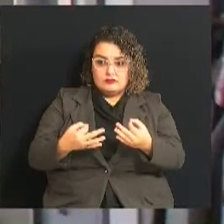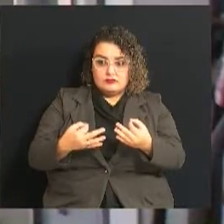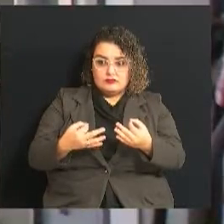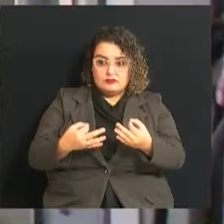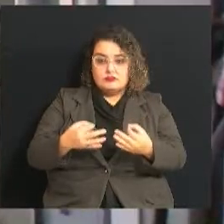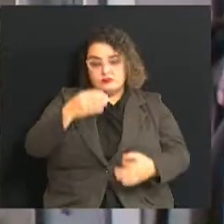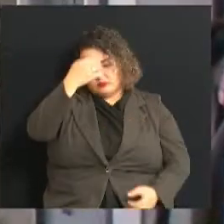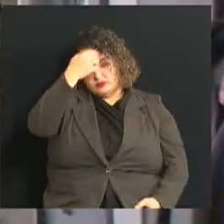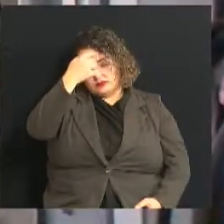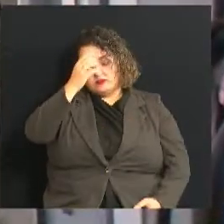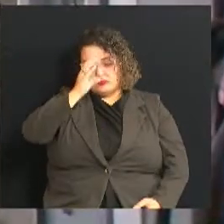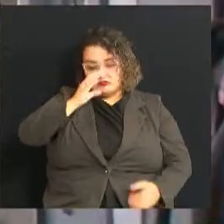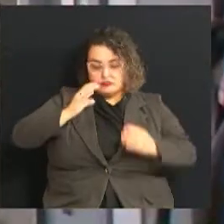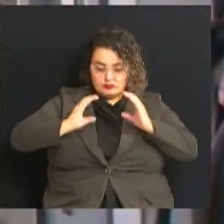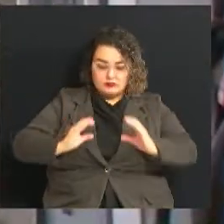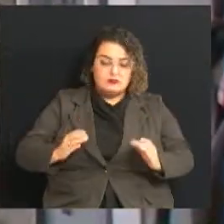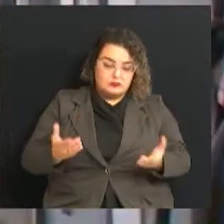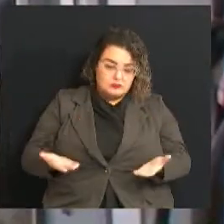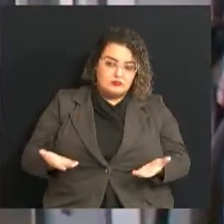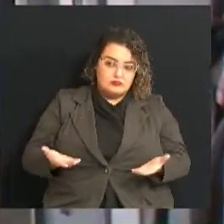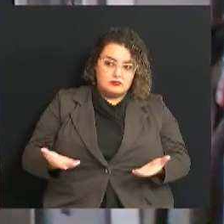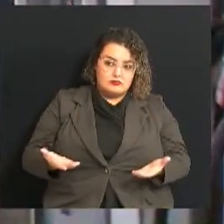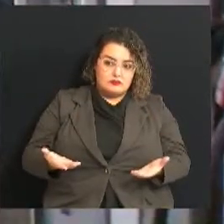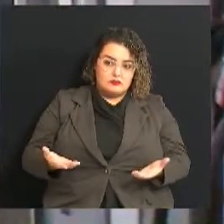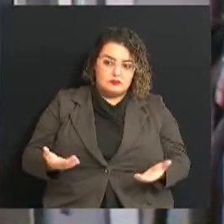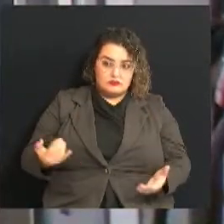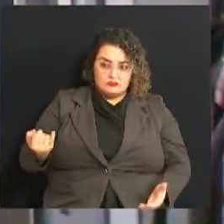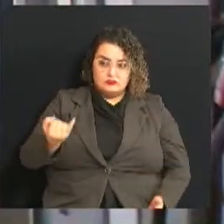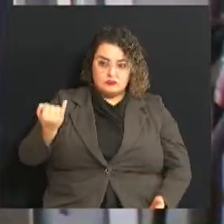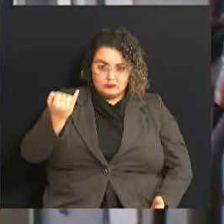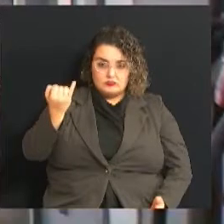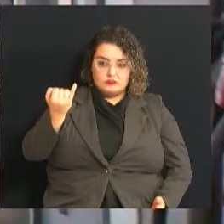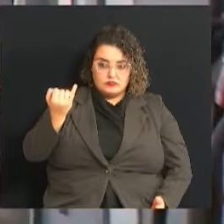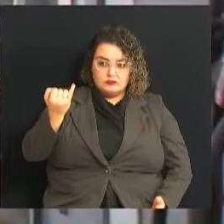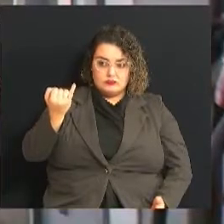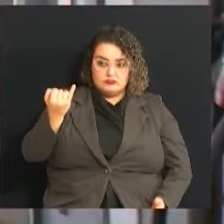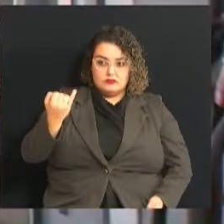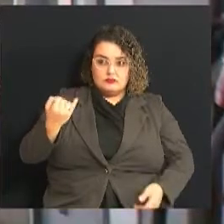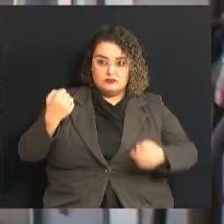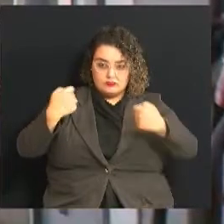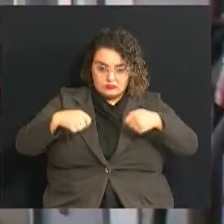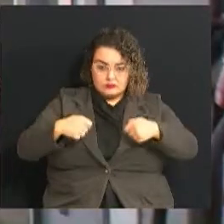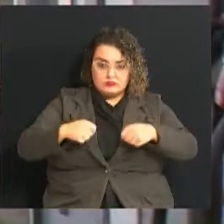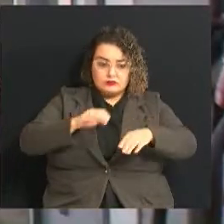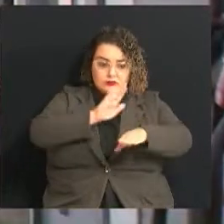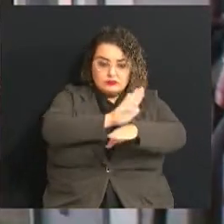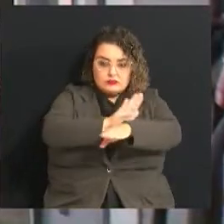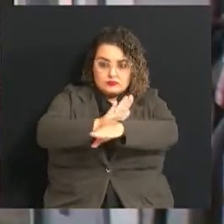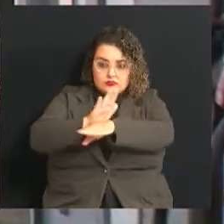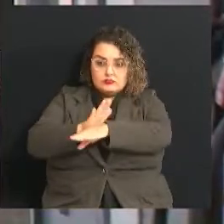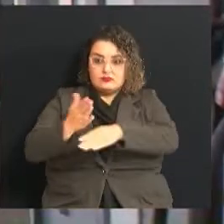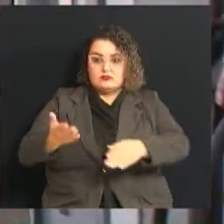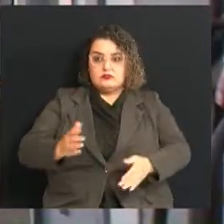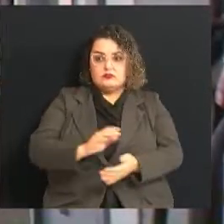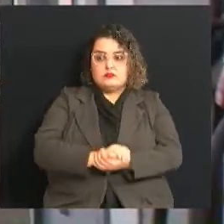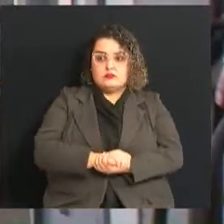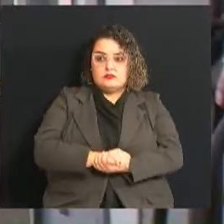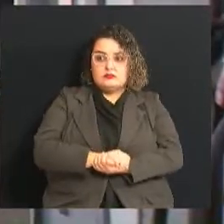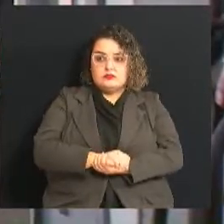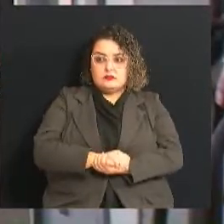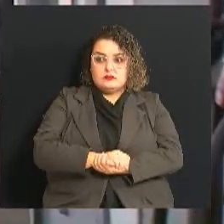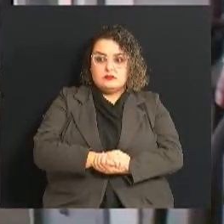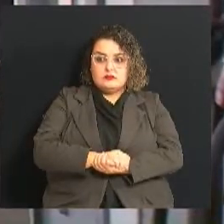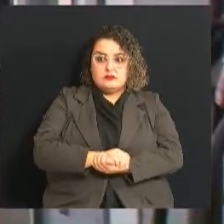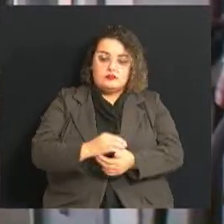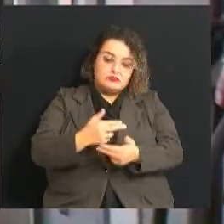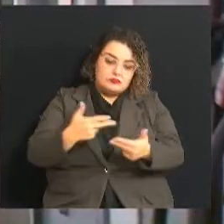também. Acho que esse aspecto é muito importante, porque a gente precisa ajudar o outro, porque senão as coisas só pioram,